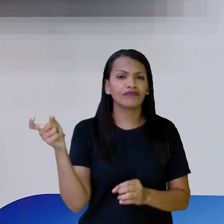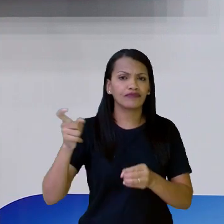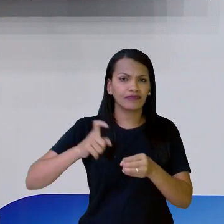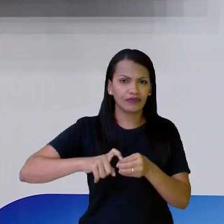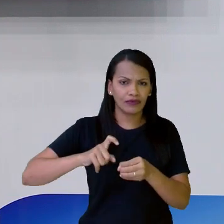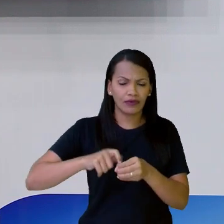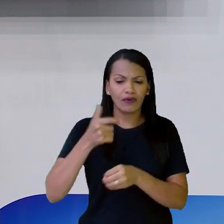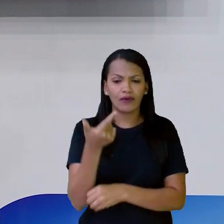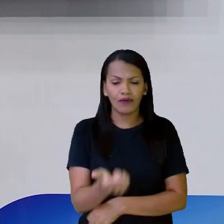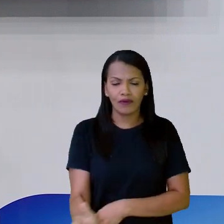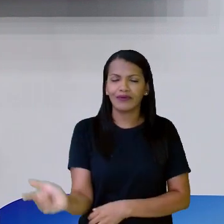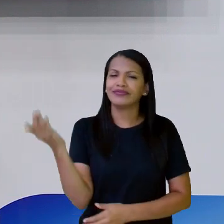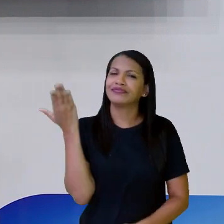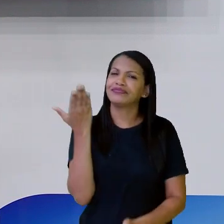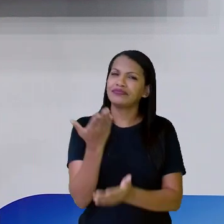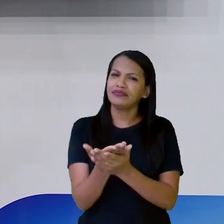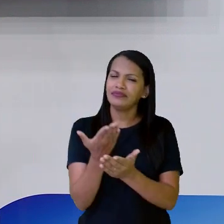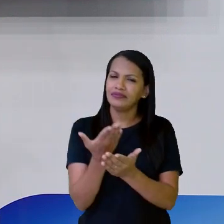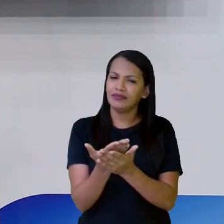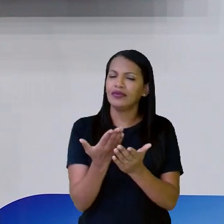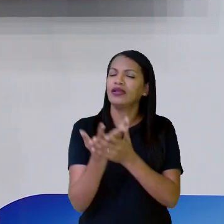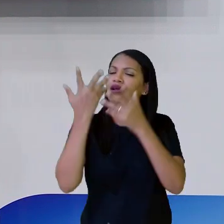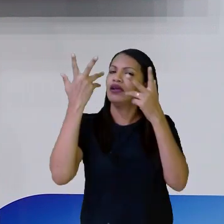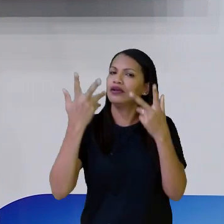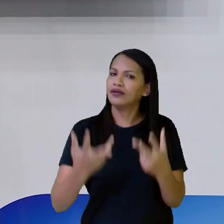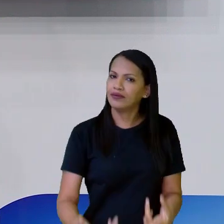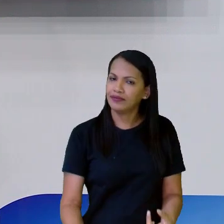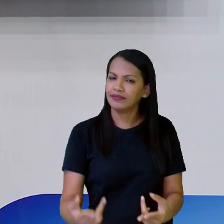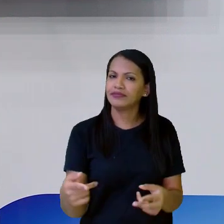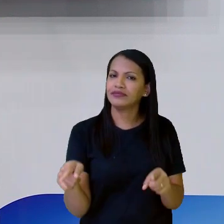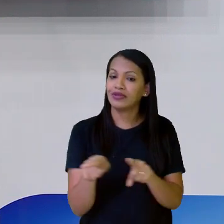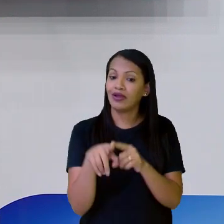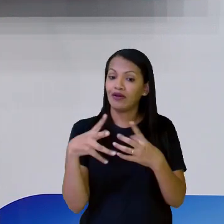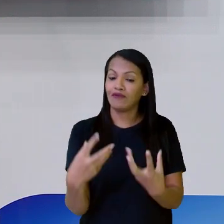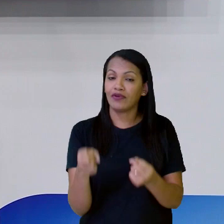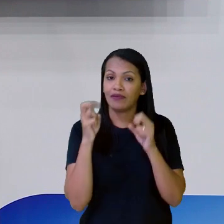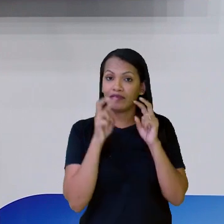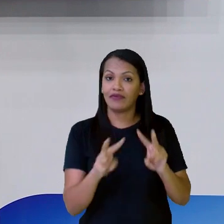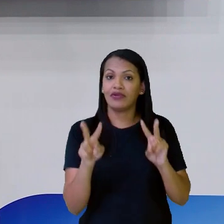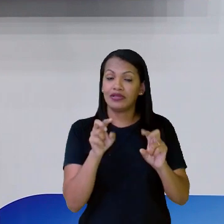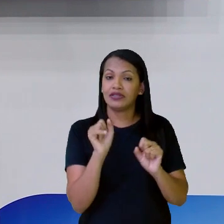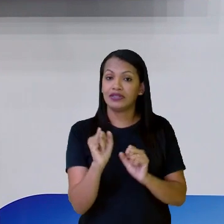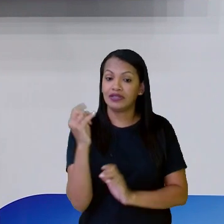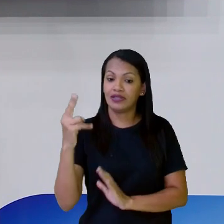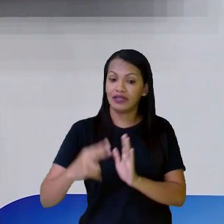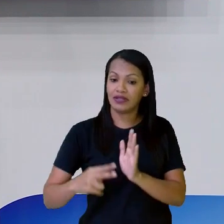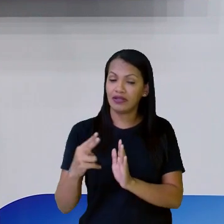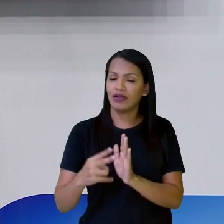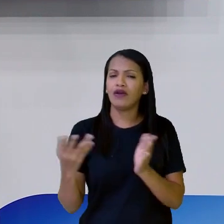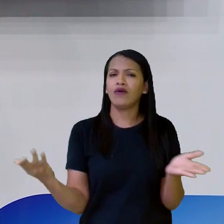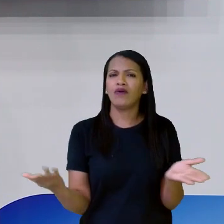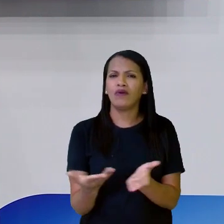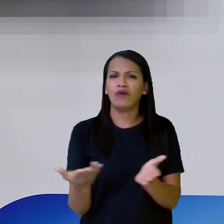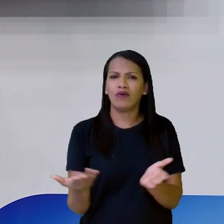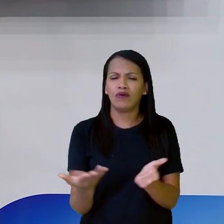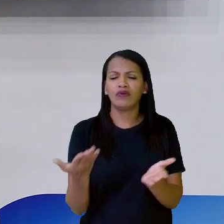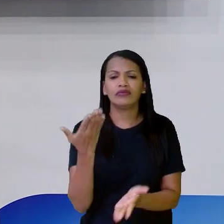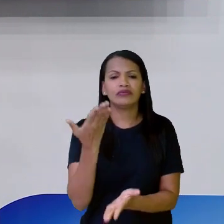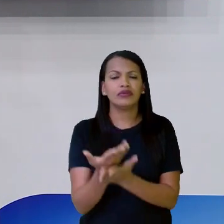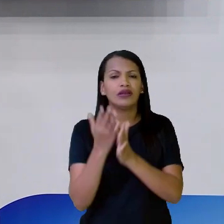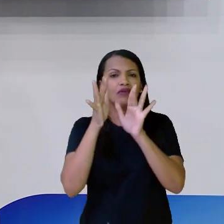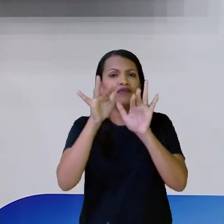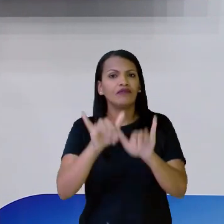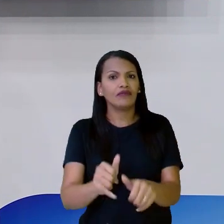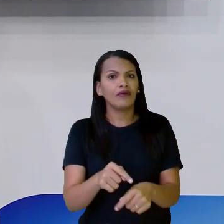para outra aula bem semelhante a essa e vamos ver se a gente termina essa leitura. Por hoje, a aula chegou ao